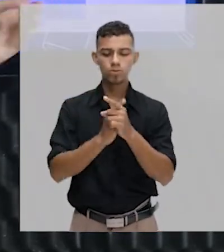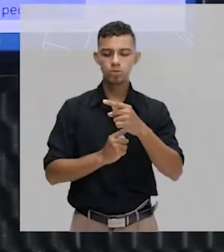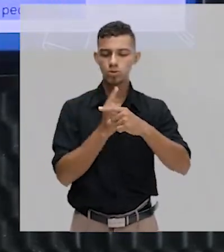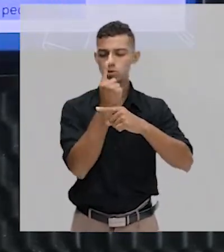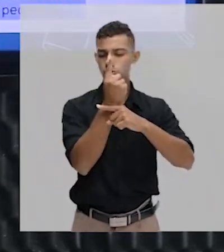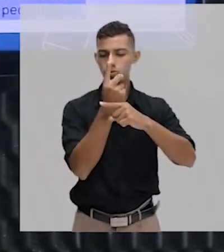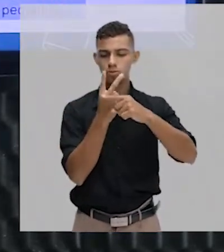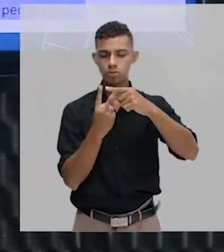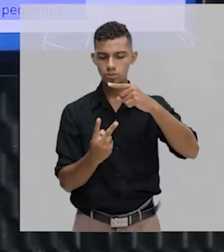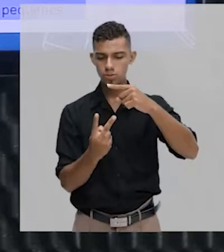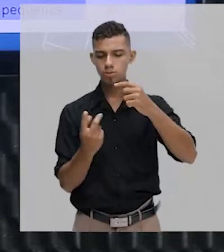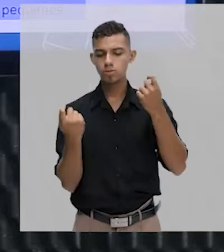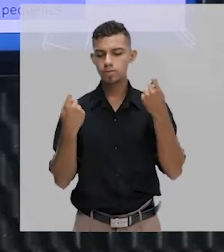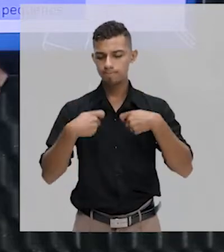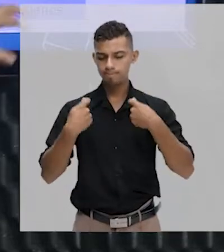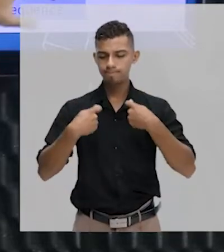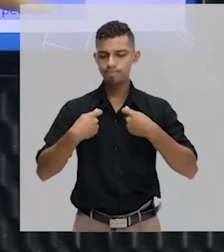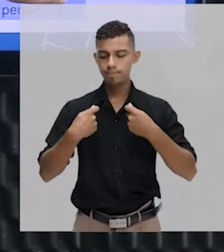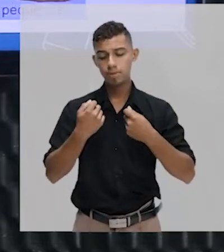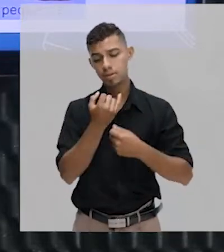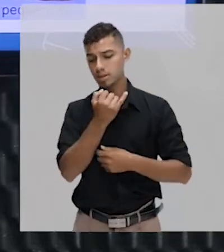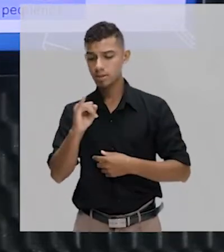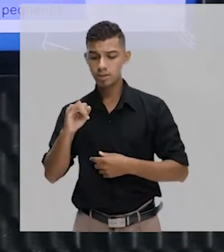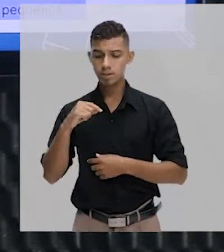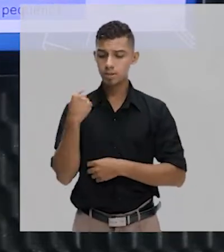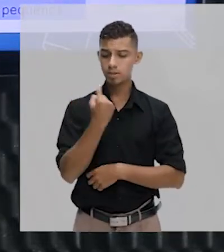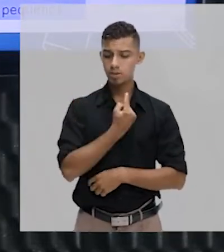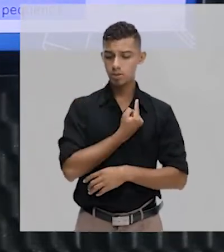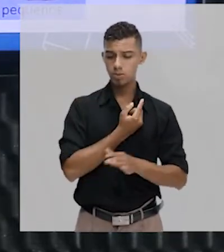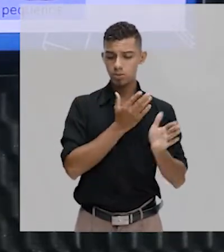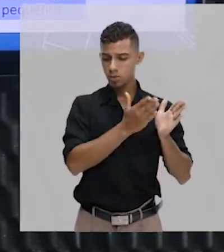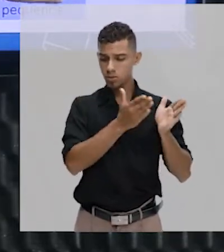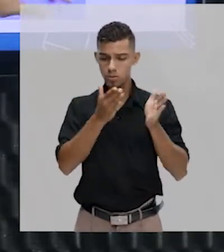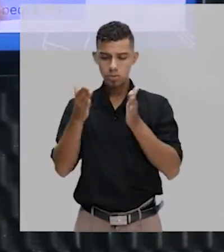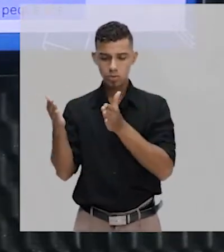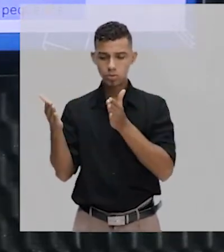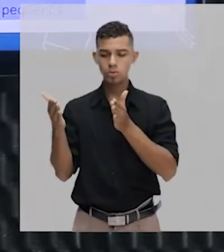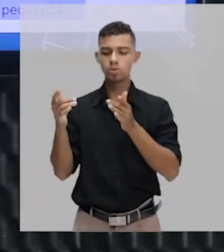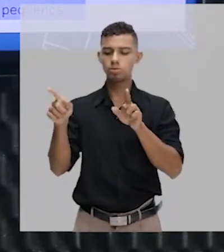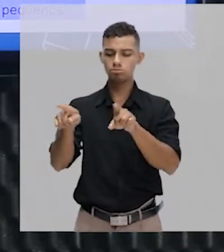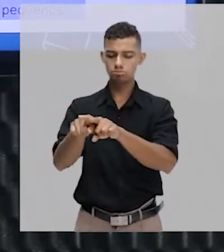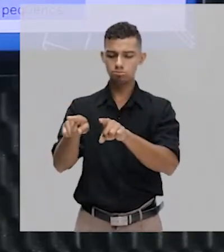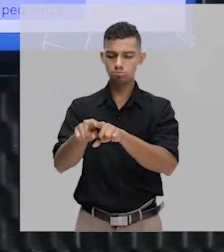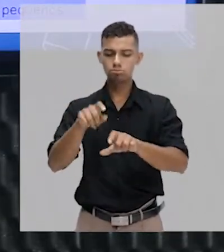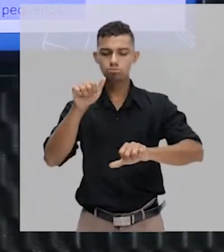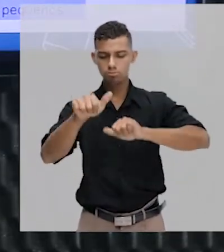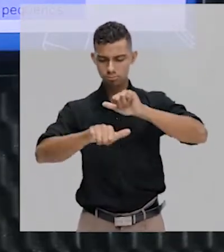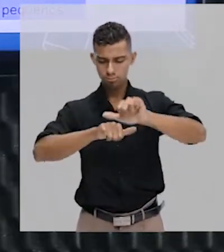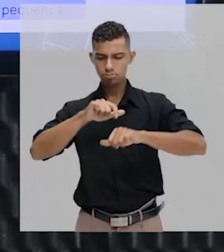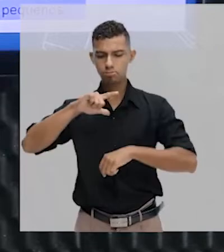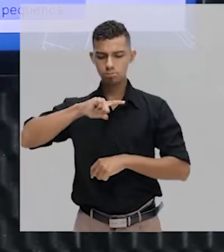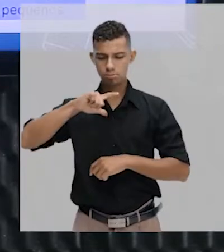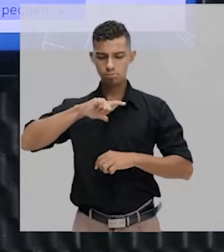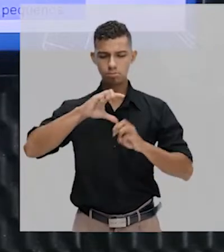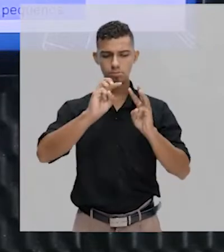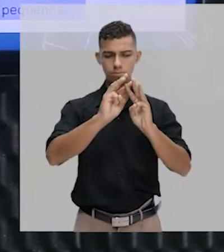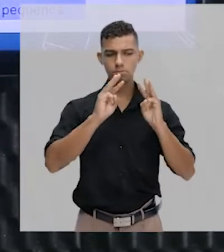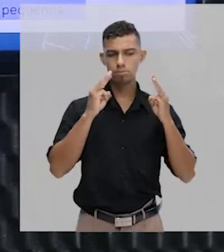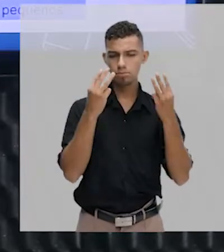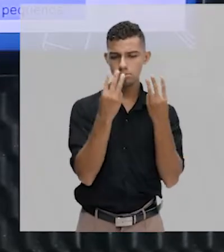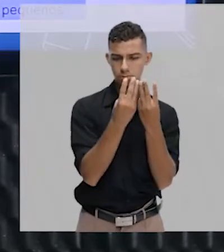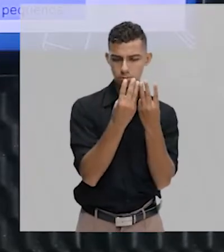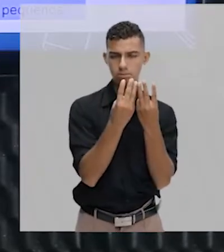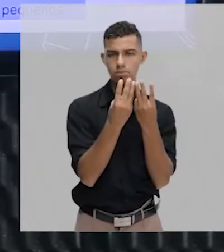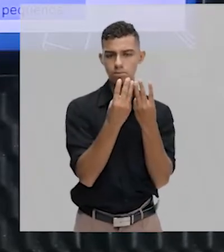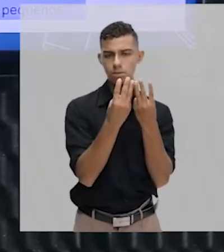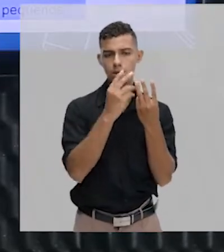2, certo? Então, se a gente gerar essa mudança, nós temos uma massa X, agora a gente